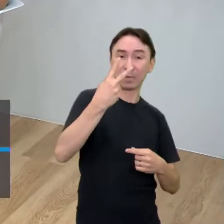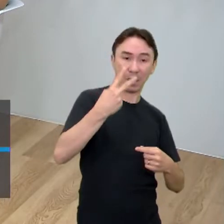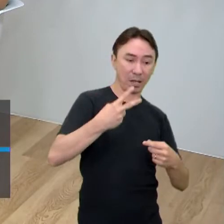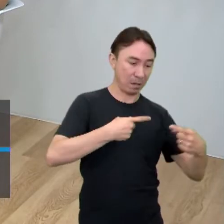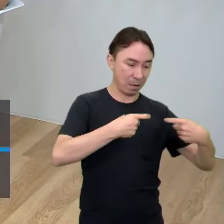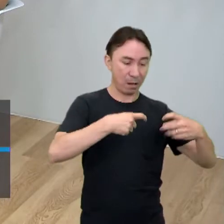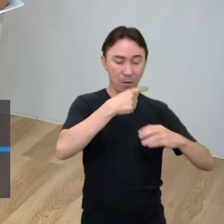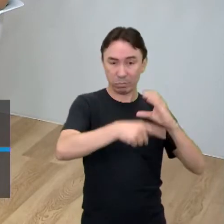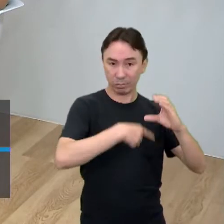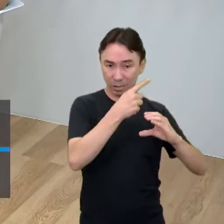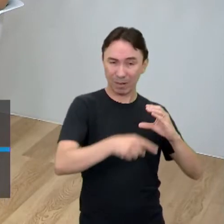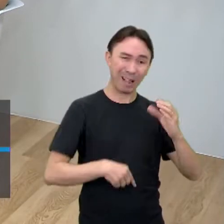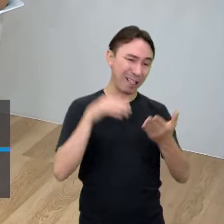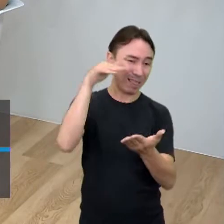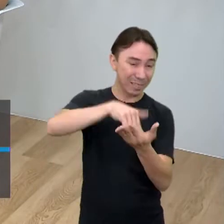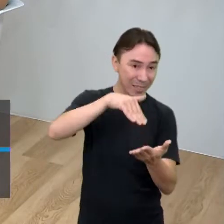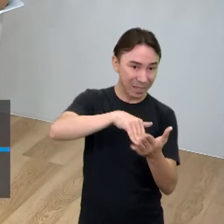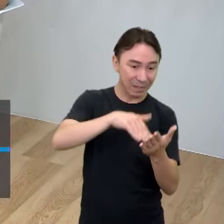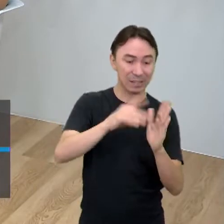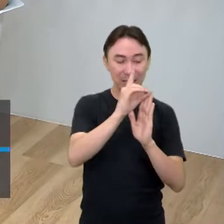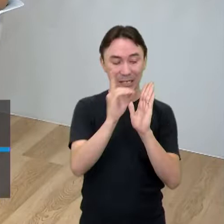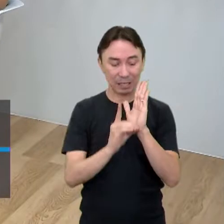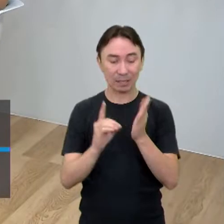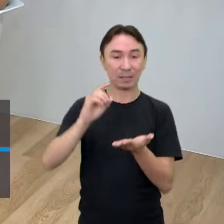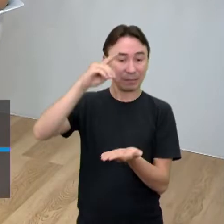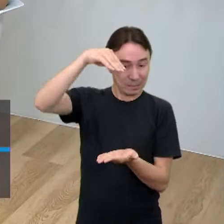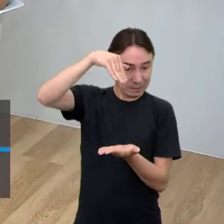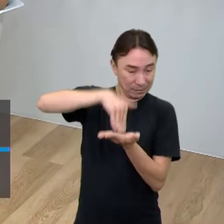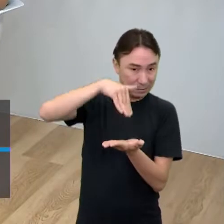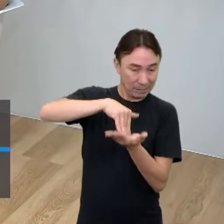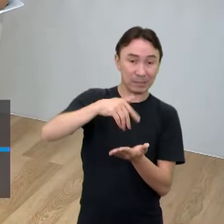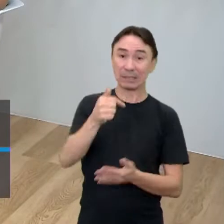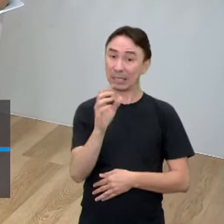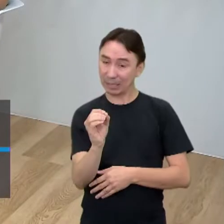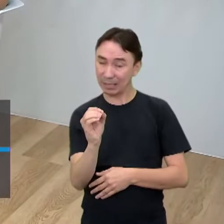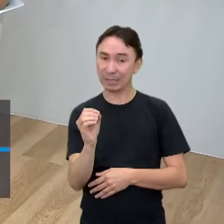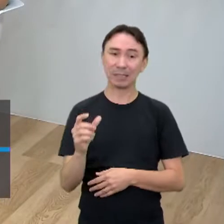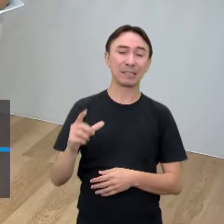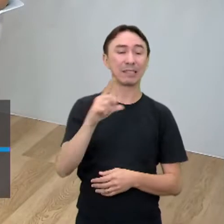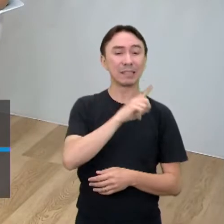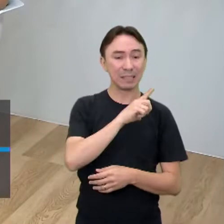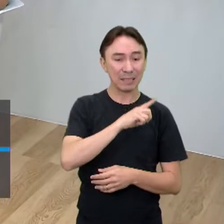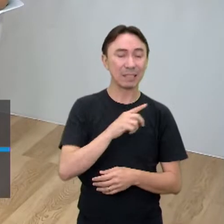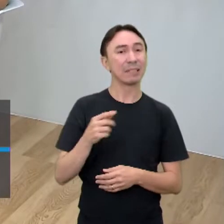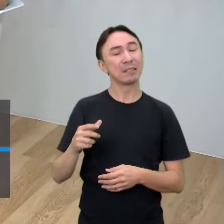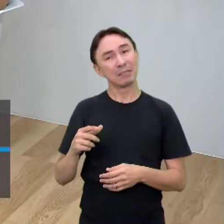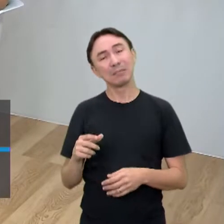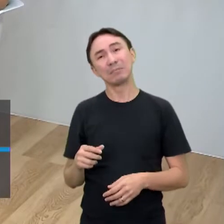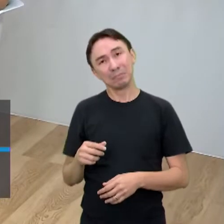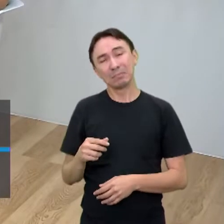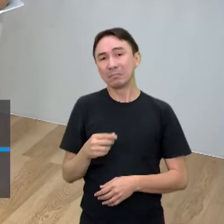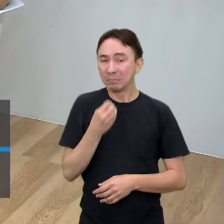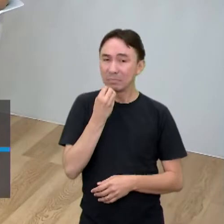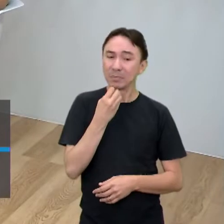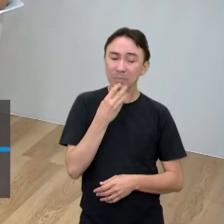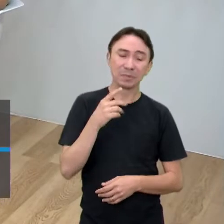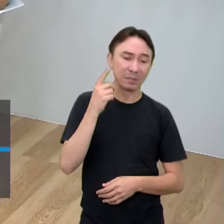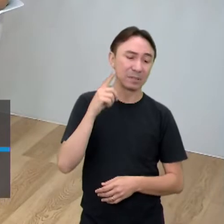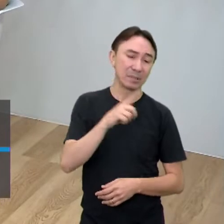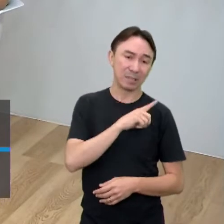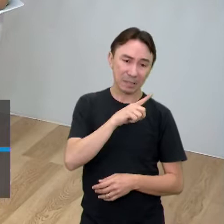da década de 70, você teve sim um período de mobilidade e de expansão. Mas que com